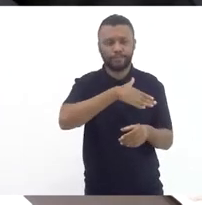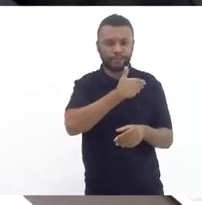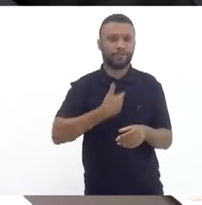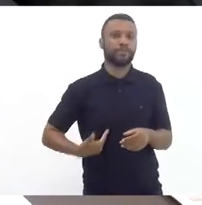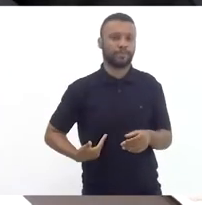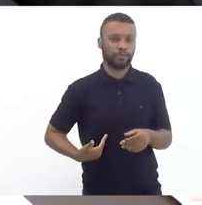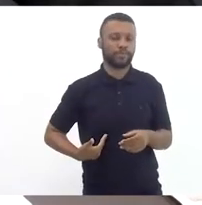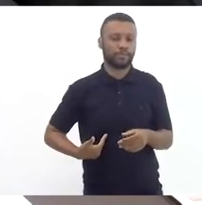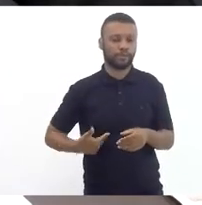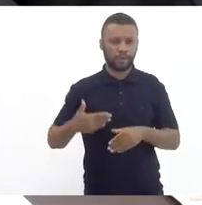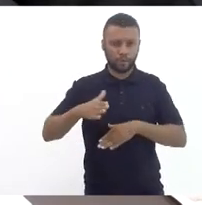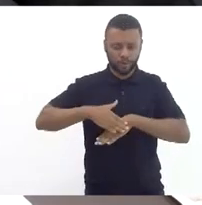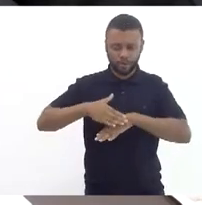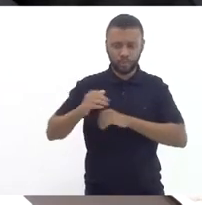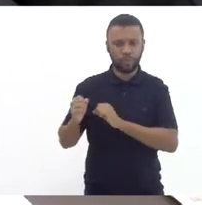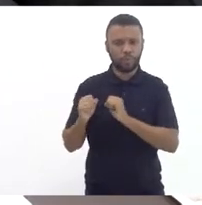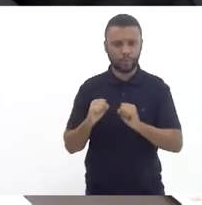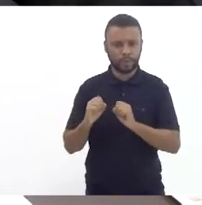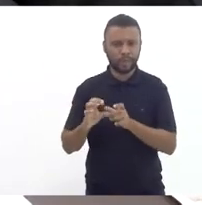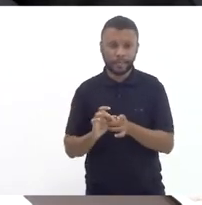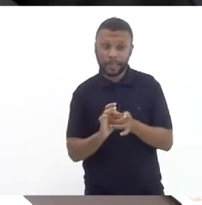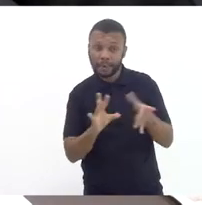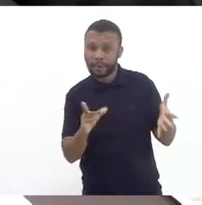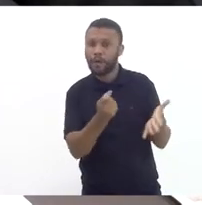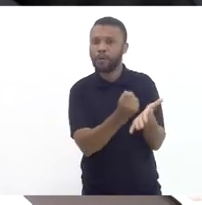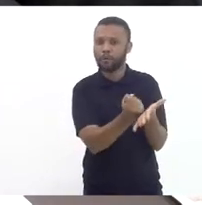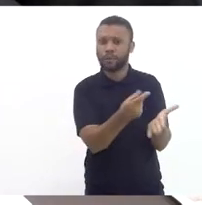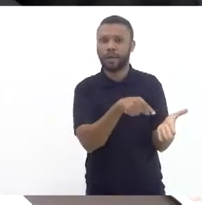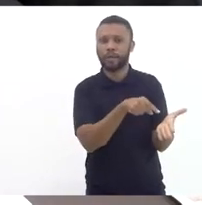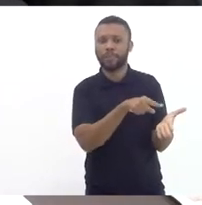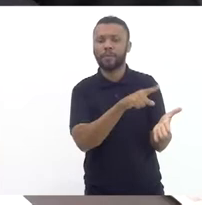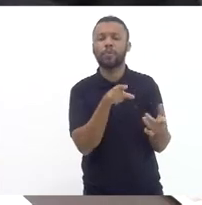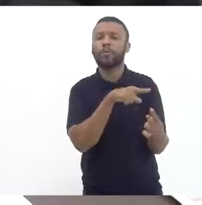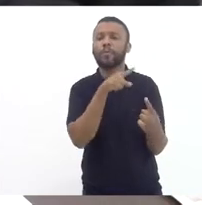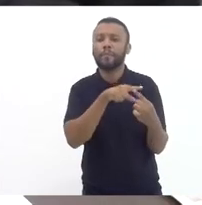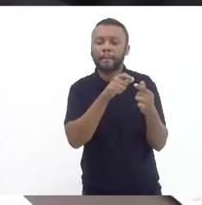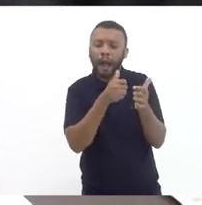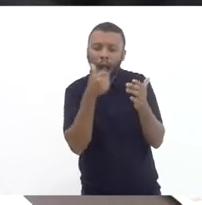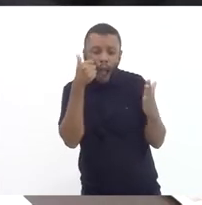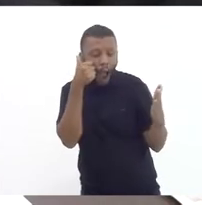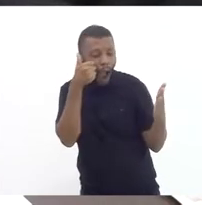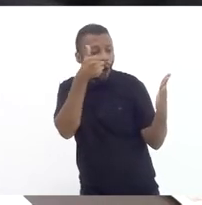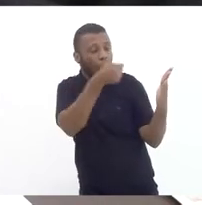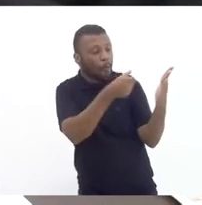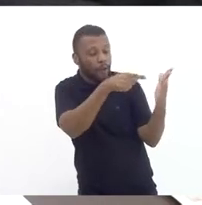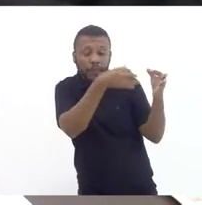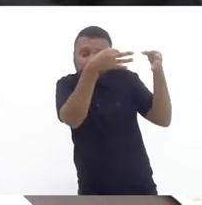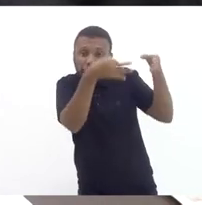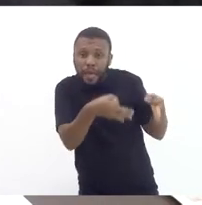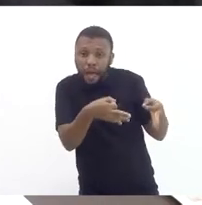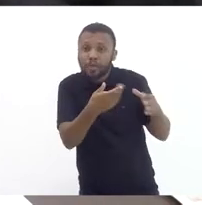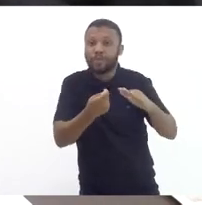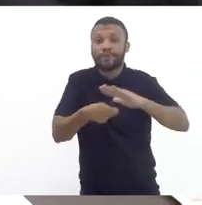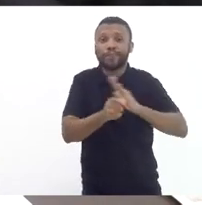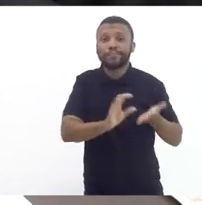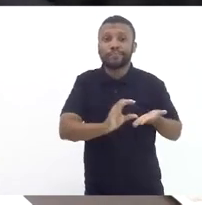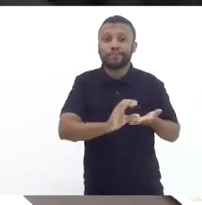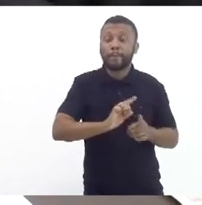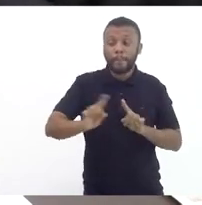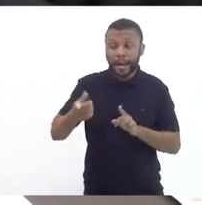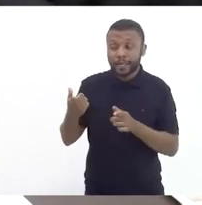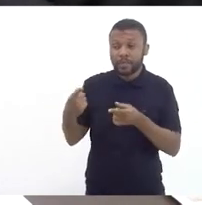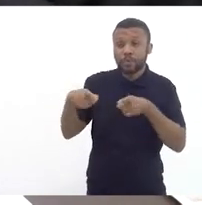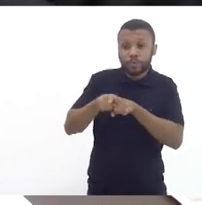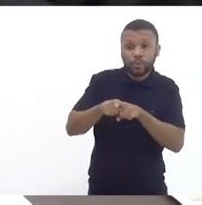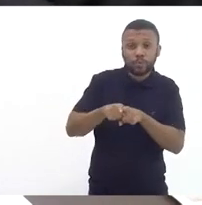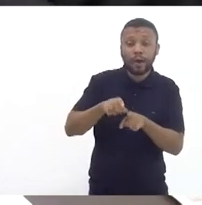do poder concedente para acompanhar os investimentos previstos no oitavo e no nono termo aditivo. Mas com a presença da Getranspa ou